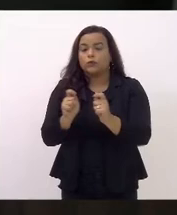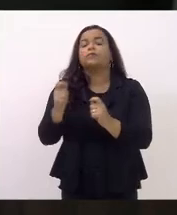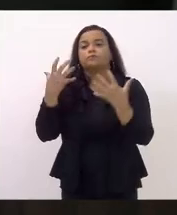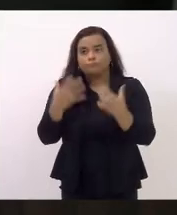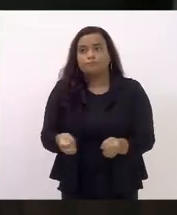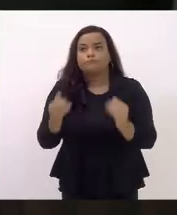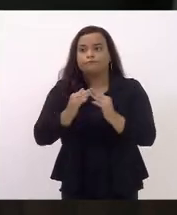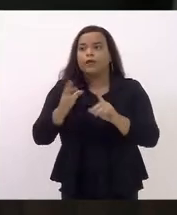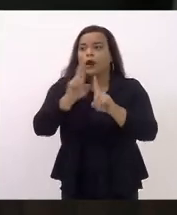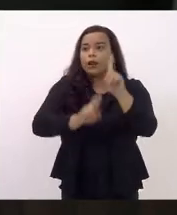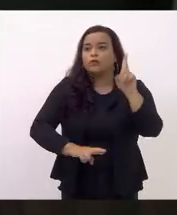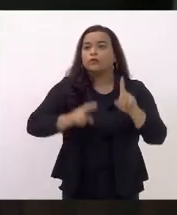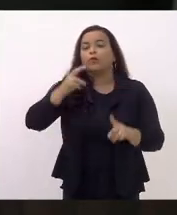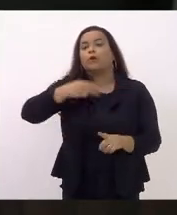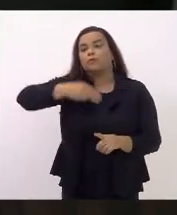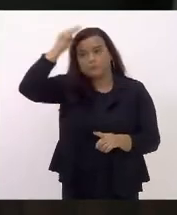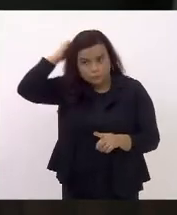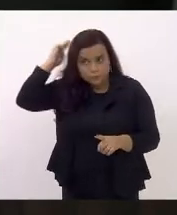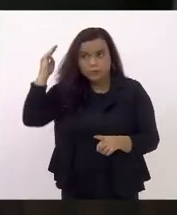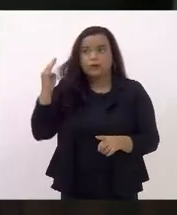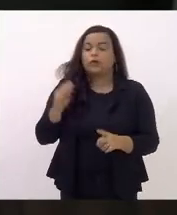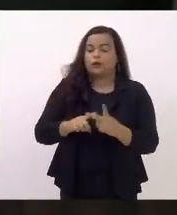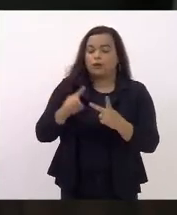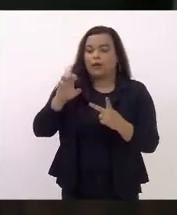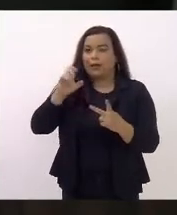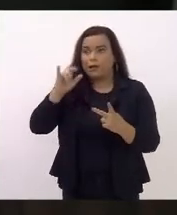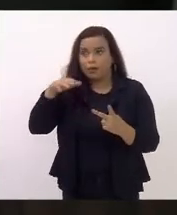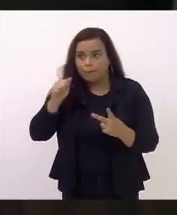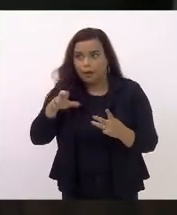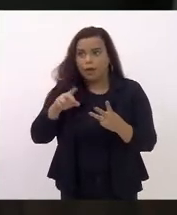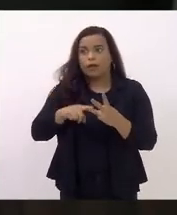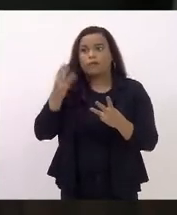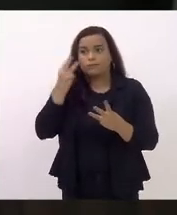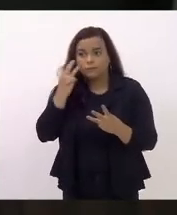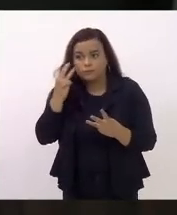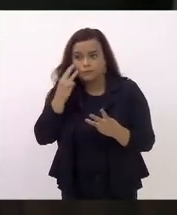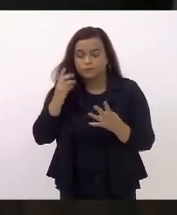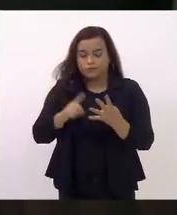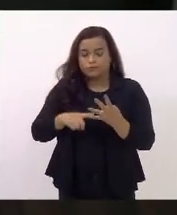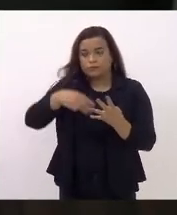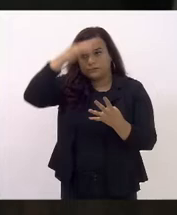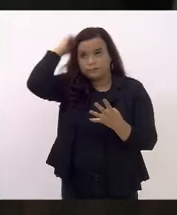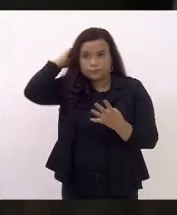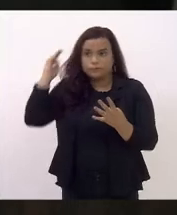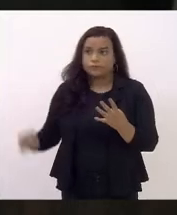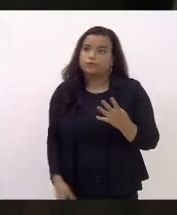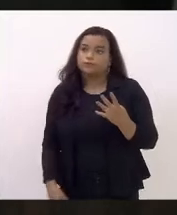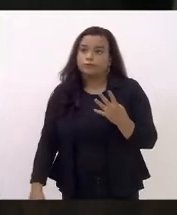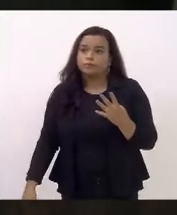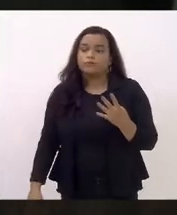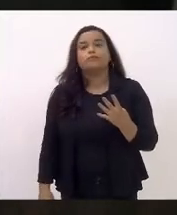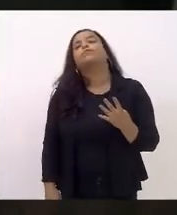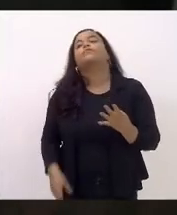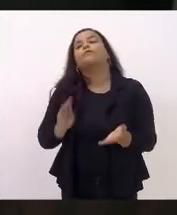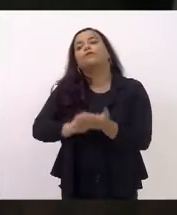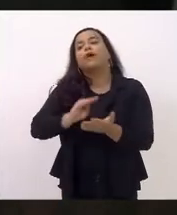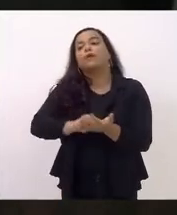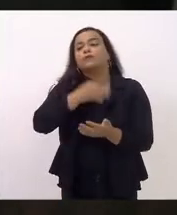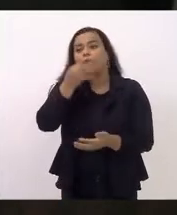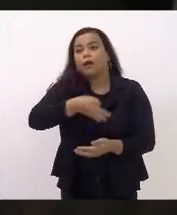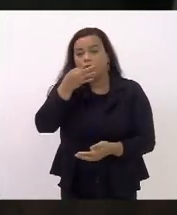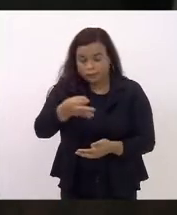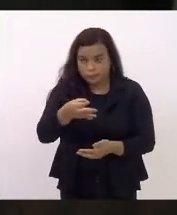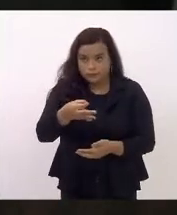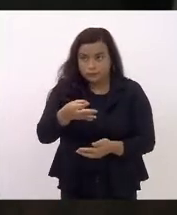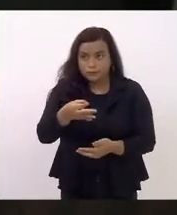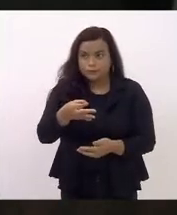Relatores, deputados Márcio Pacheco, Eliomar Coelho, Valdec Carneiro, Márcio Pacheco. Pendendo de